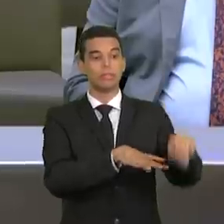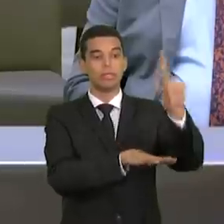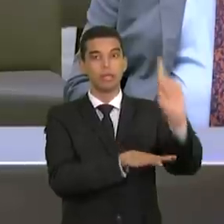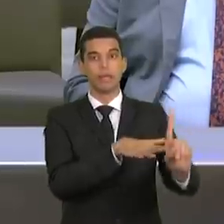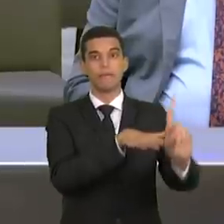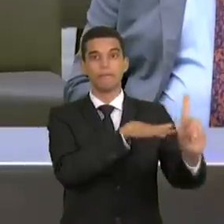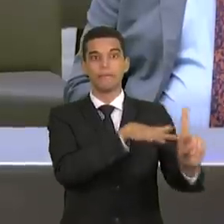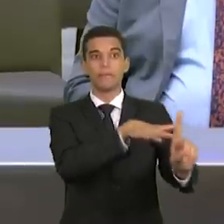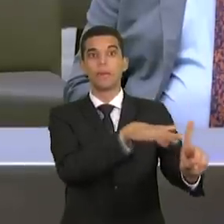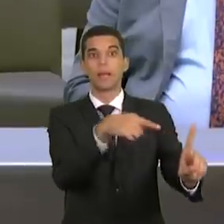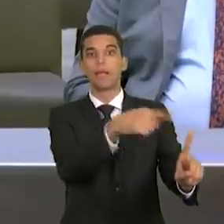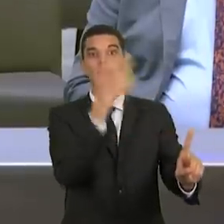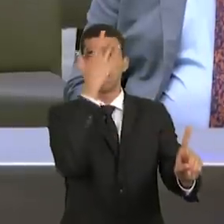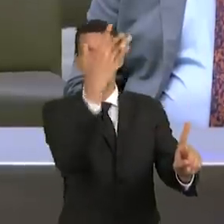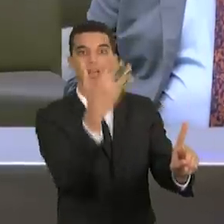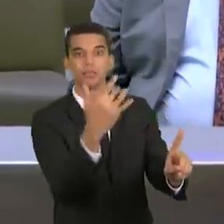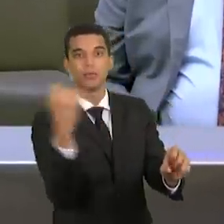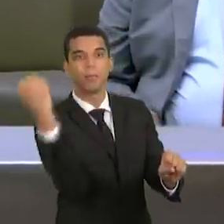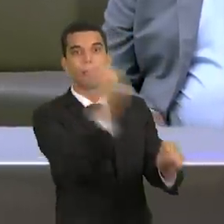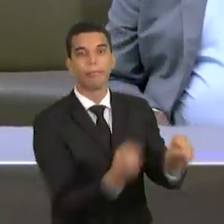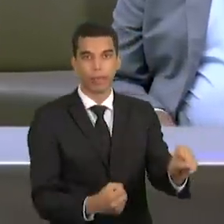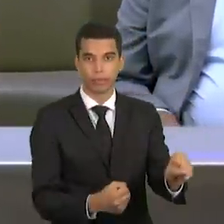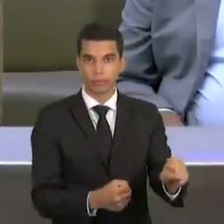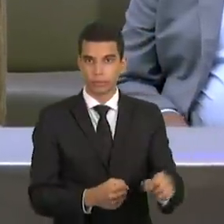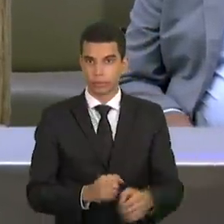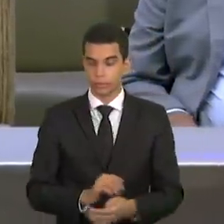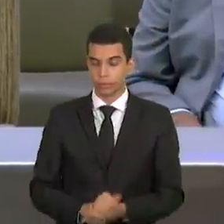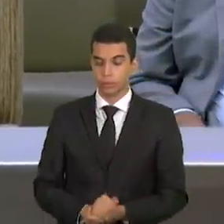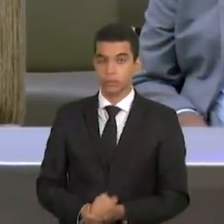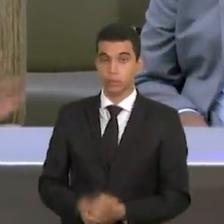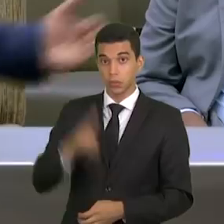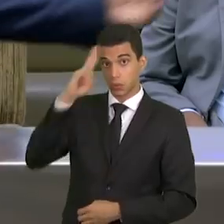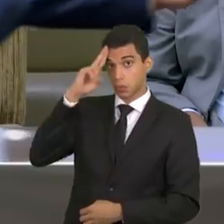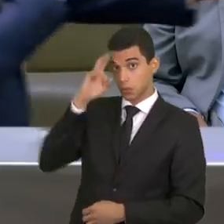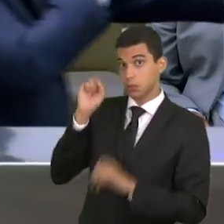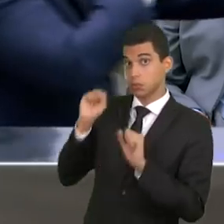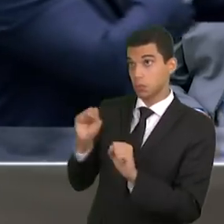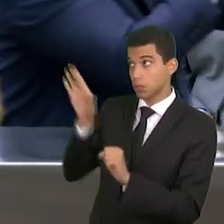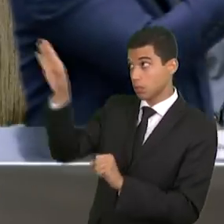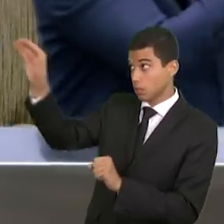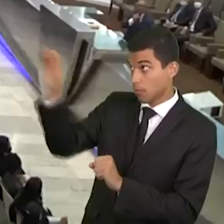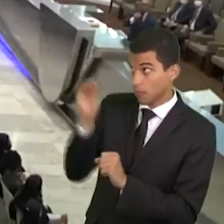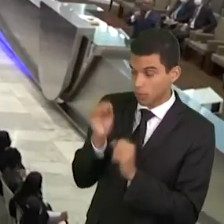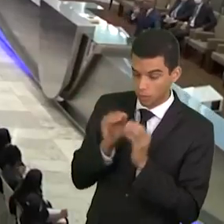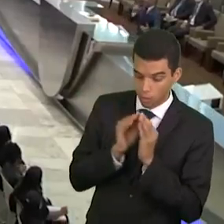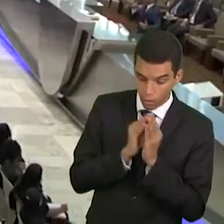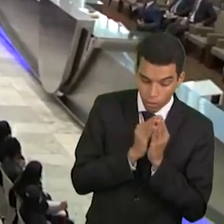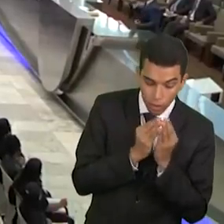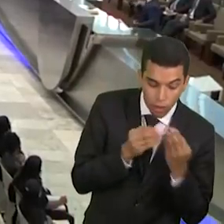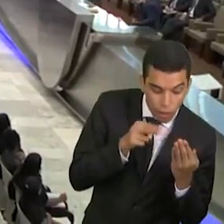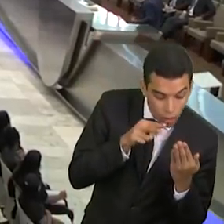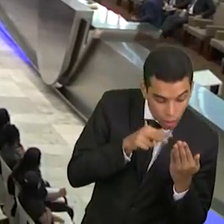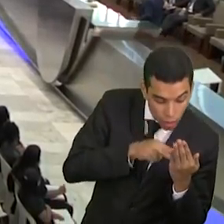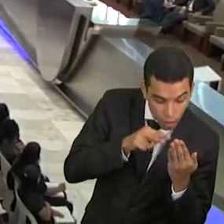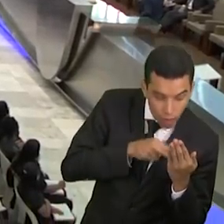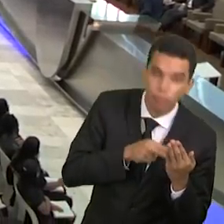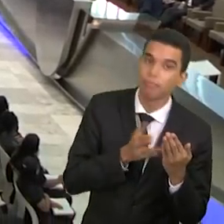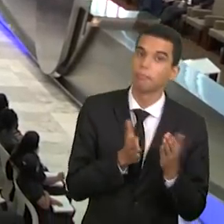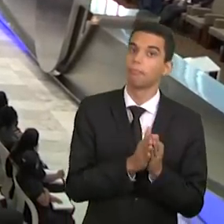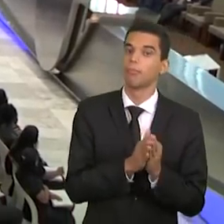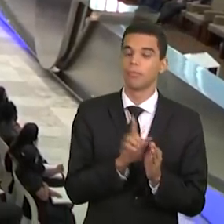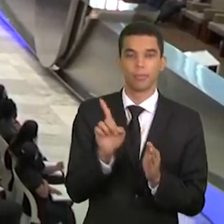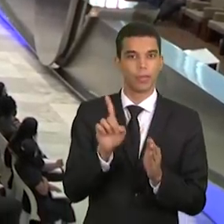carta, entregou a carta a Joabe, e a carta dizia: coloque ele numa situação de vulnerabilidade para que ele morra